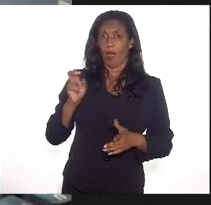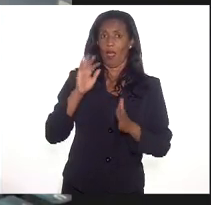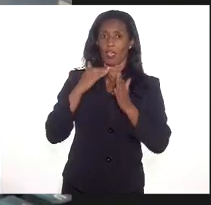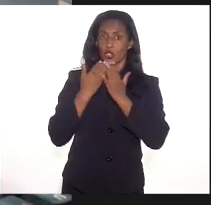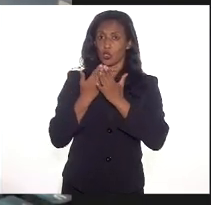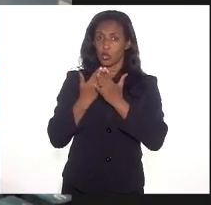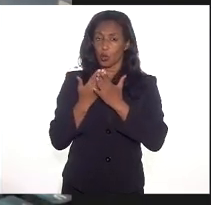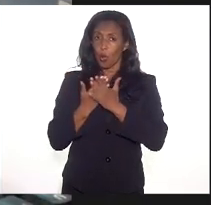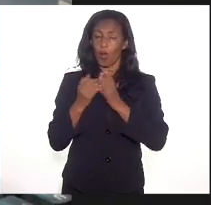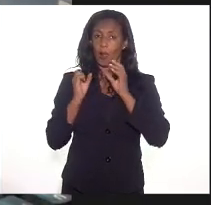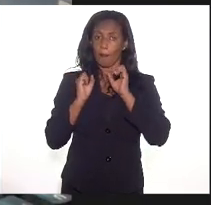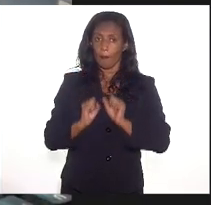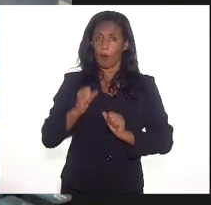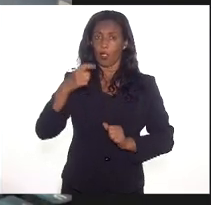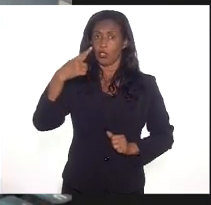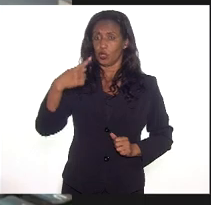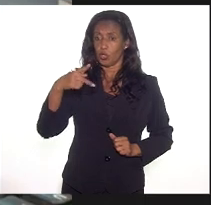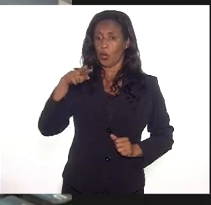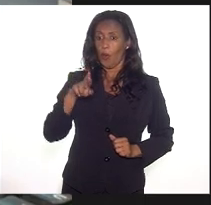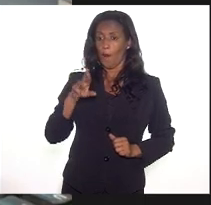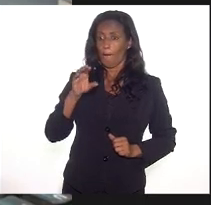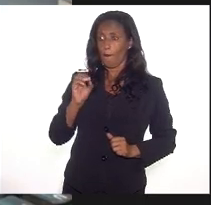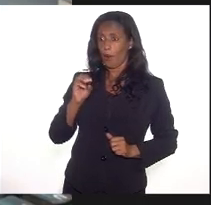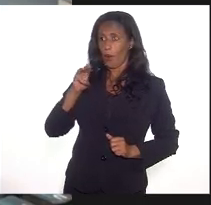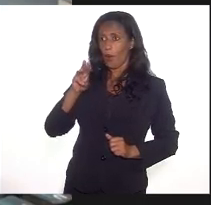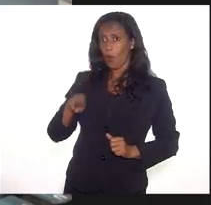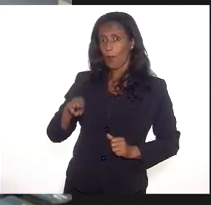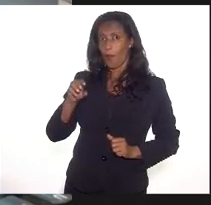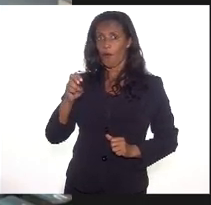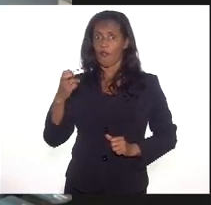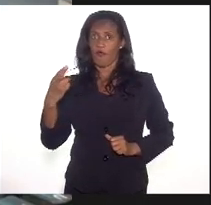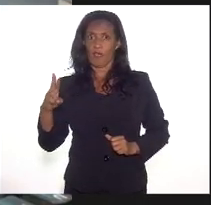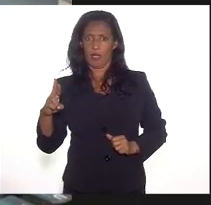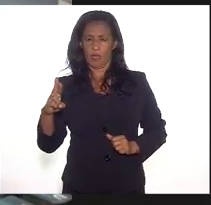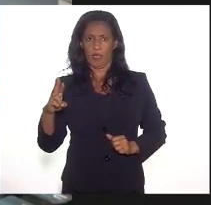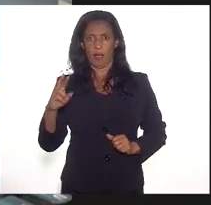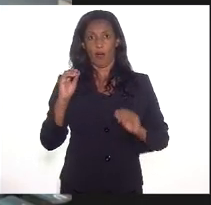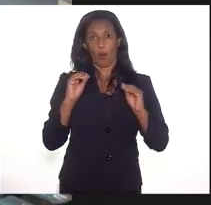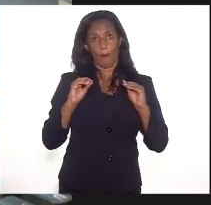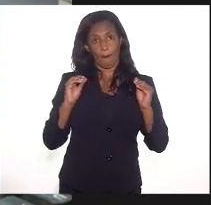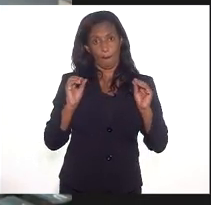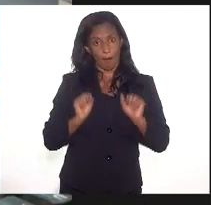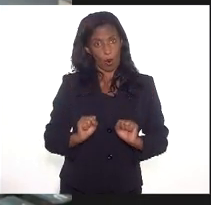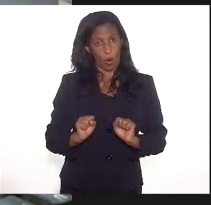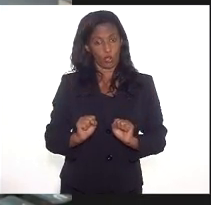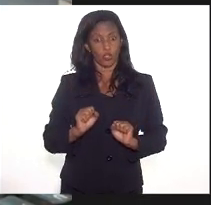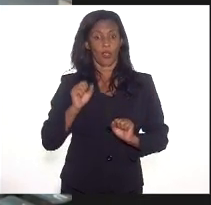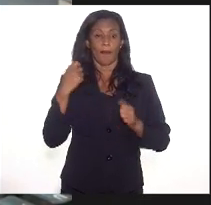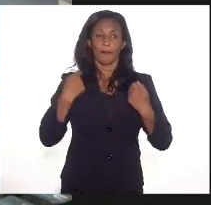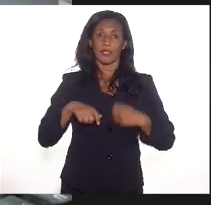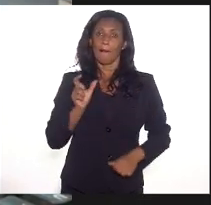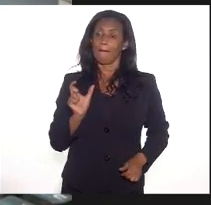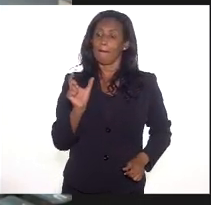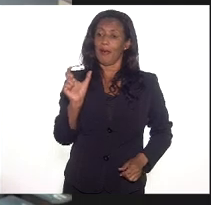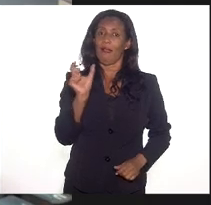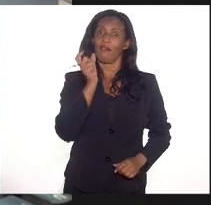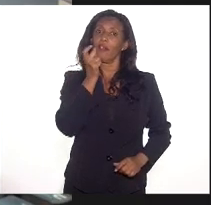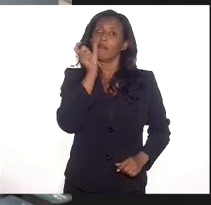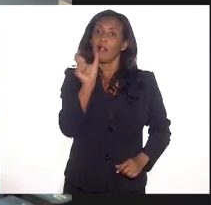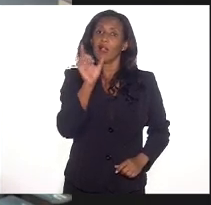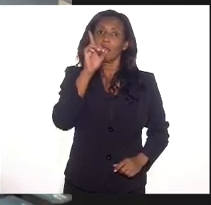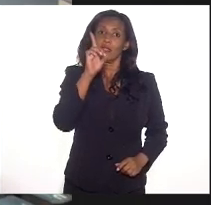promover e não deixar a escola promover efetivamente, né, o deverá, manter o deverá, justamente